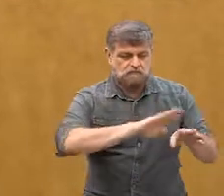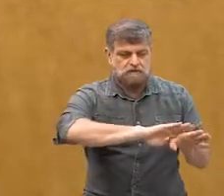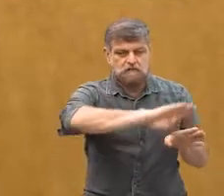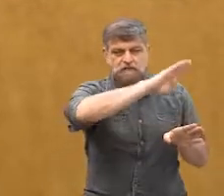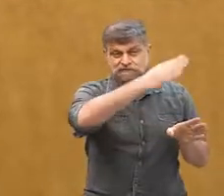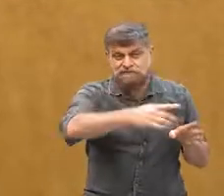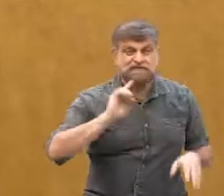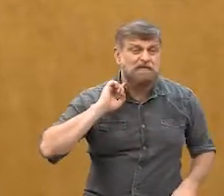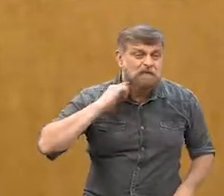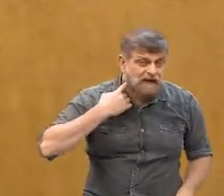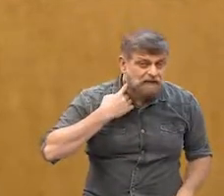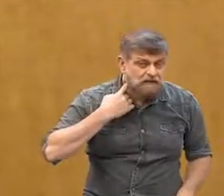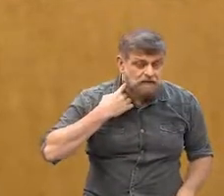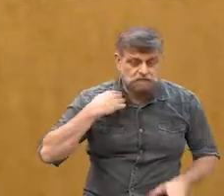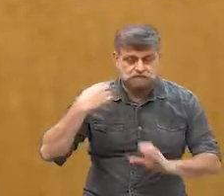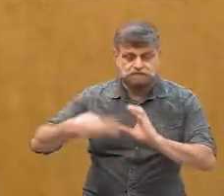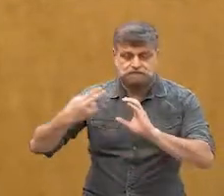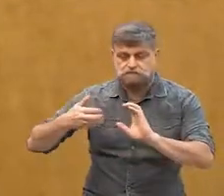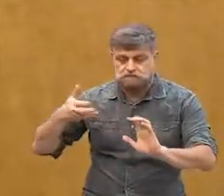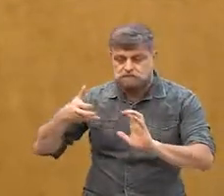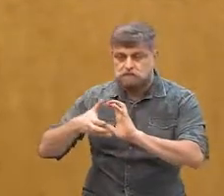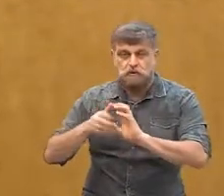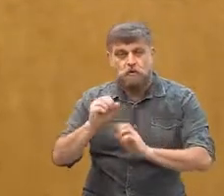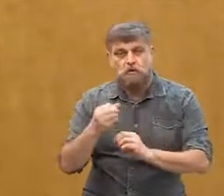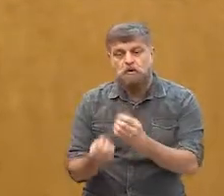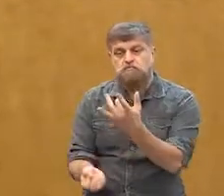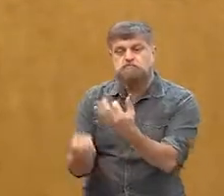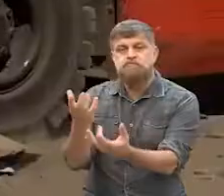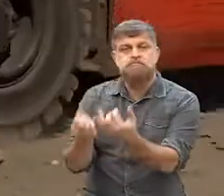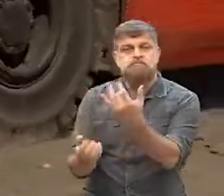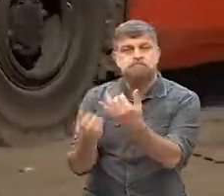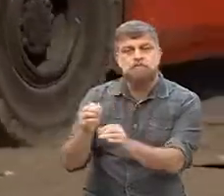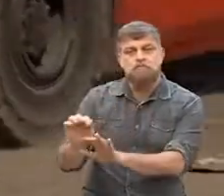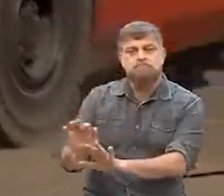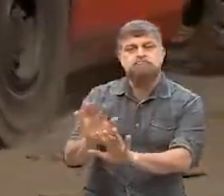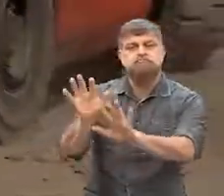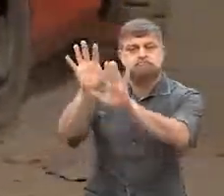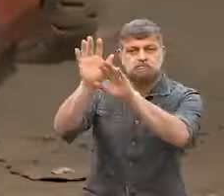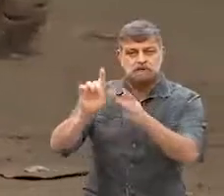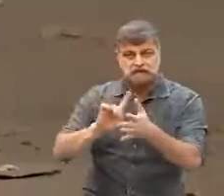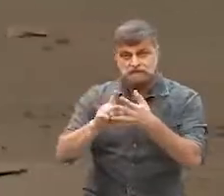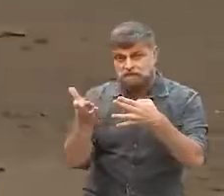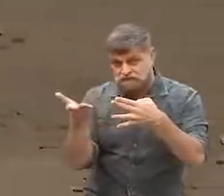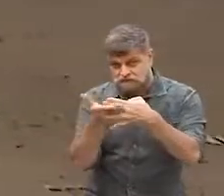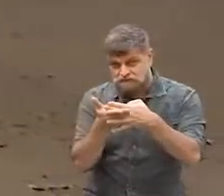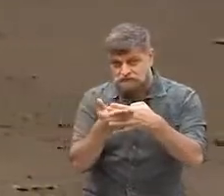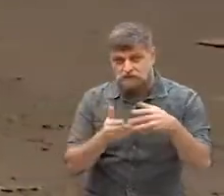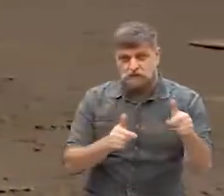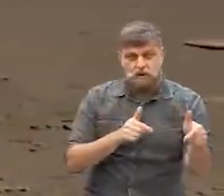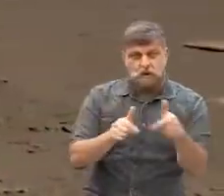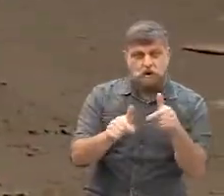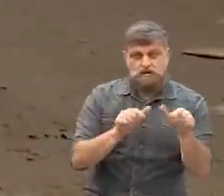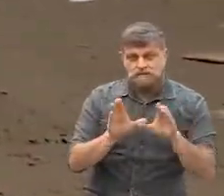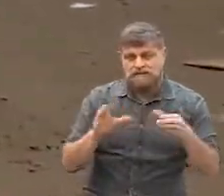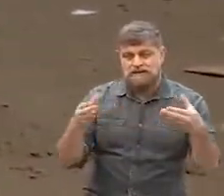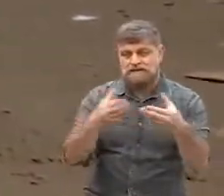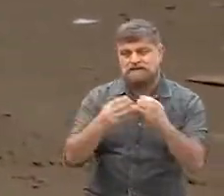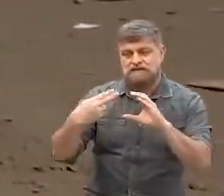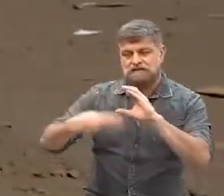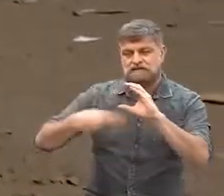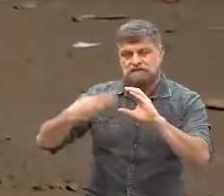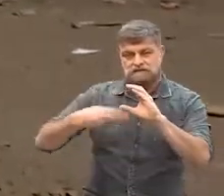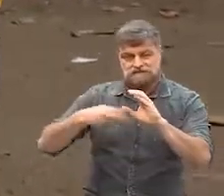para a reciclagem, se vai ser incinerado, o que vai acontecer. Depois do intervalo, o trabalho das cooperativas